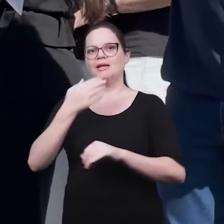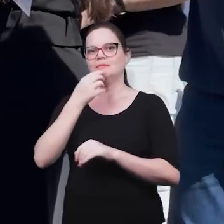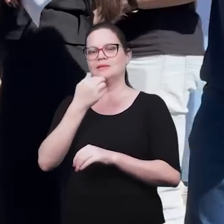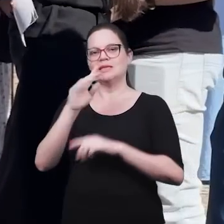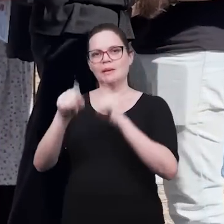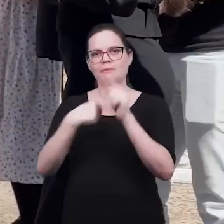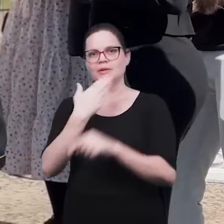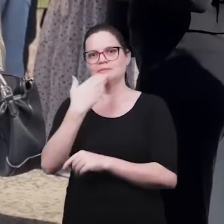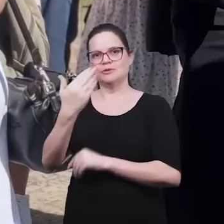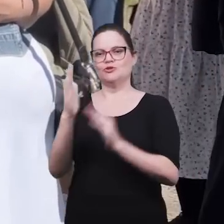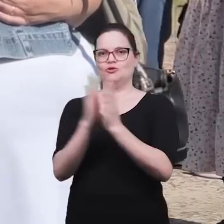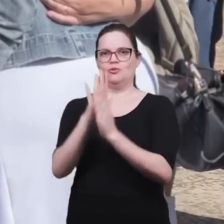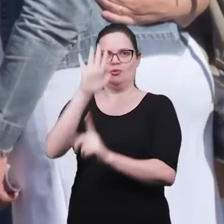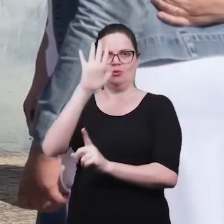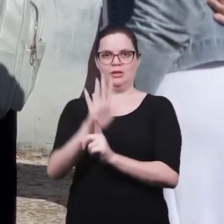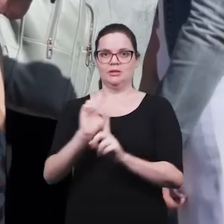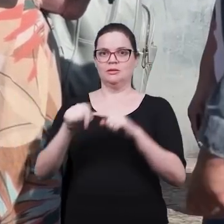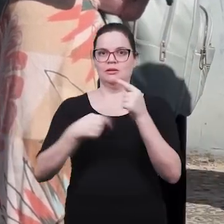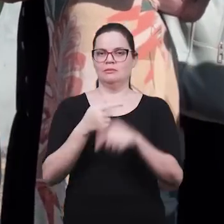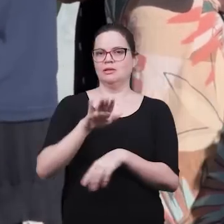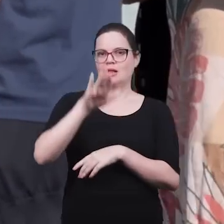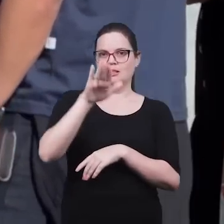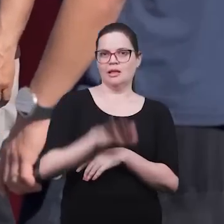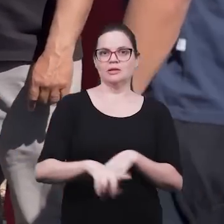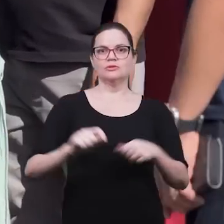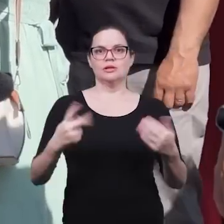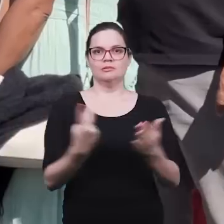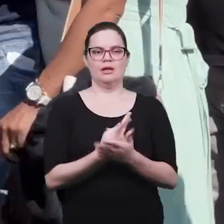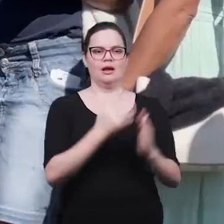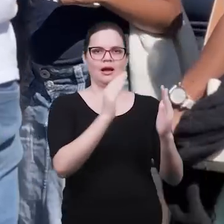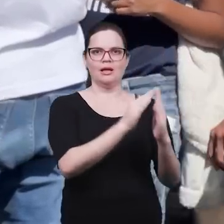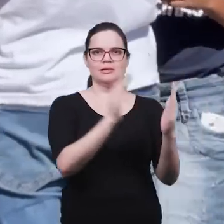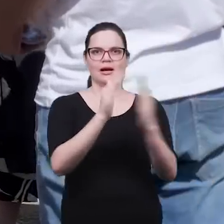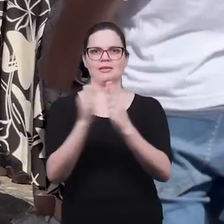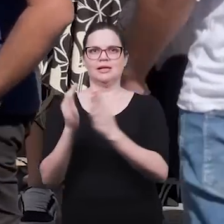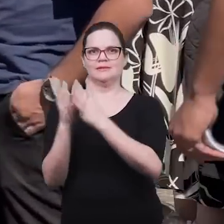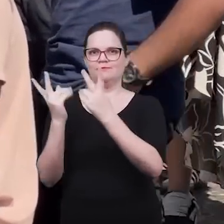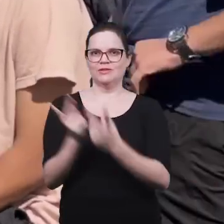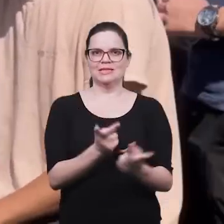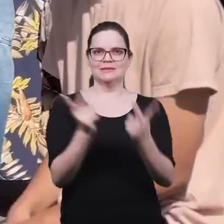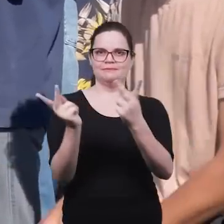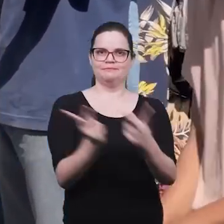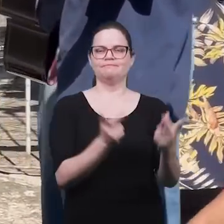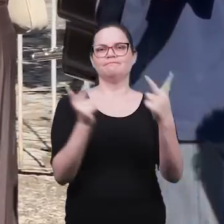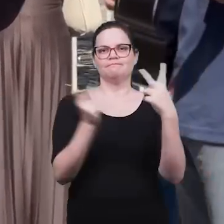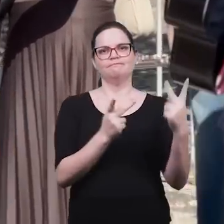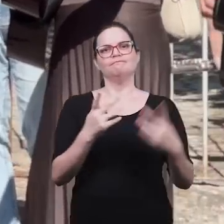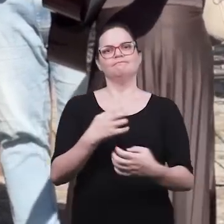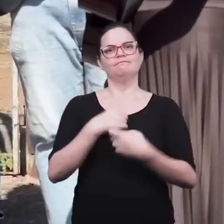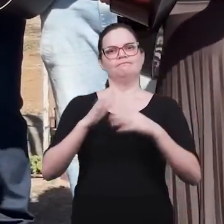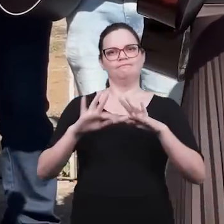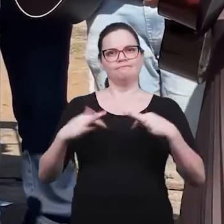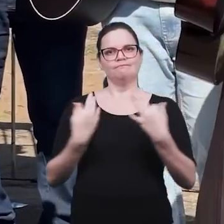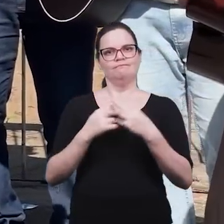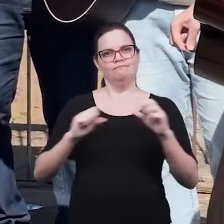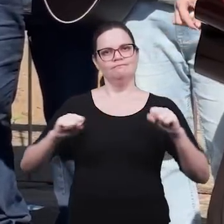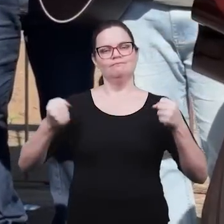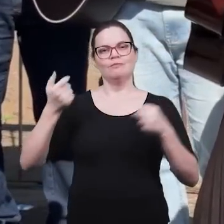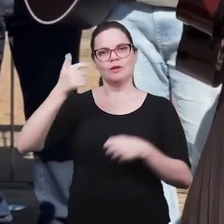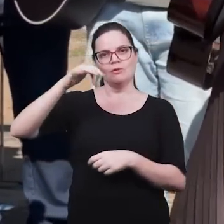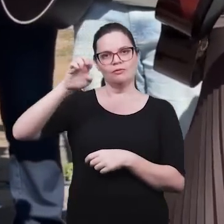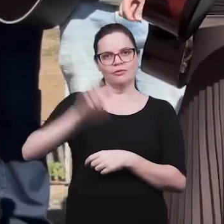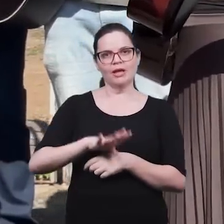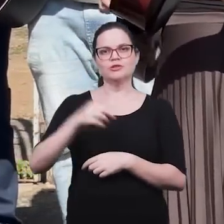oração. À tarde, seguindo a direção do Senhor, casas foram visitadas e lares renovados. Foi um dia marcado pelo